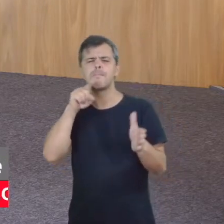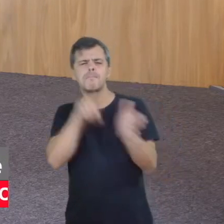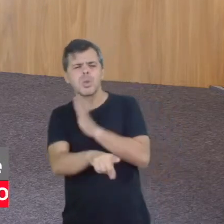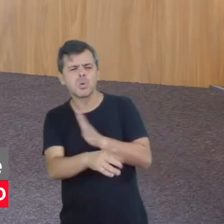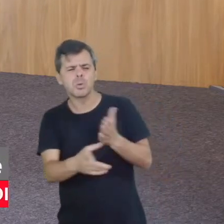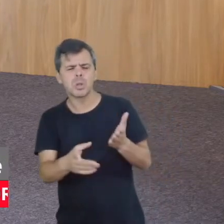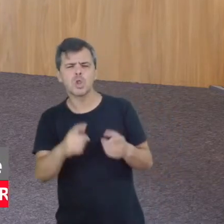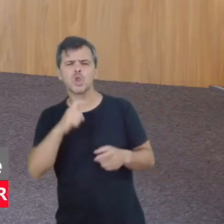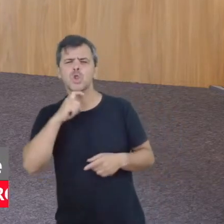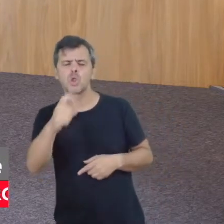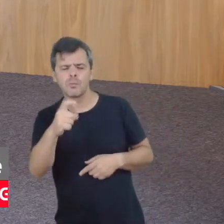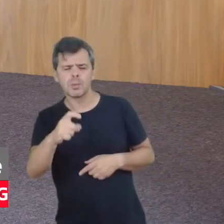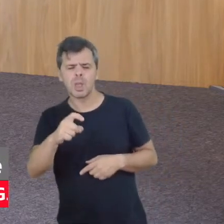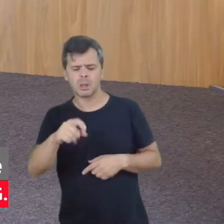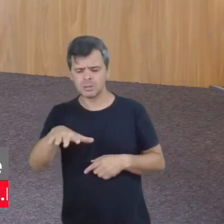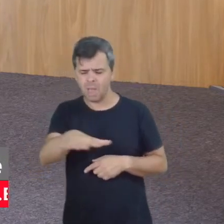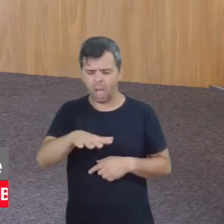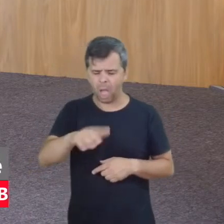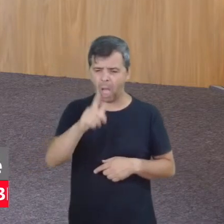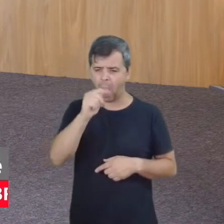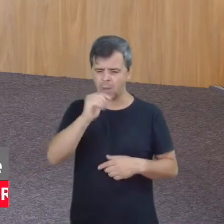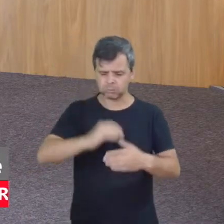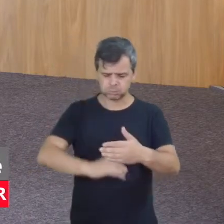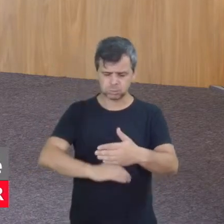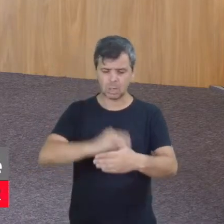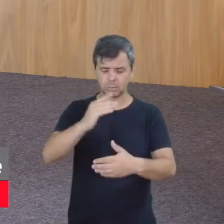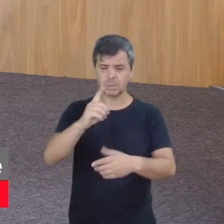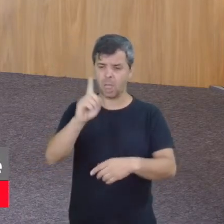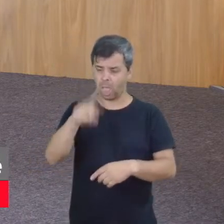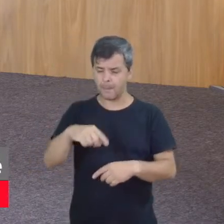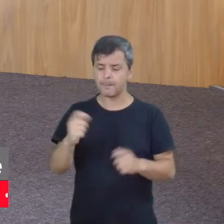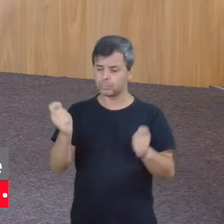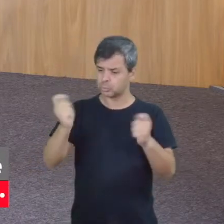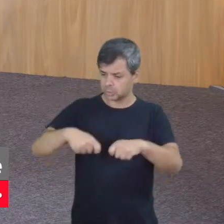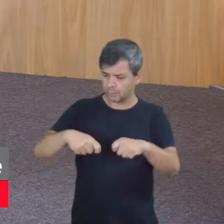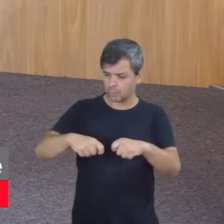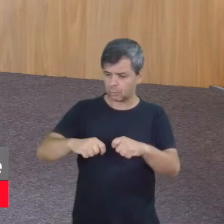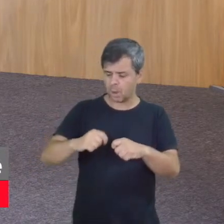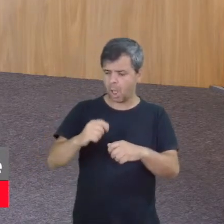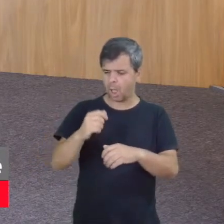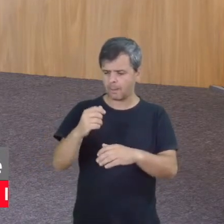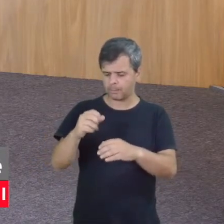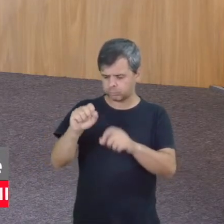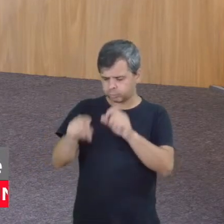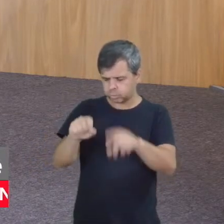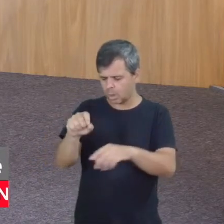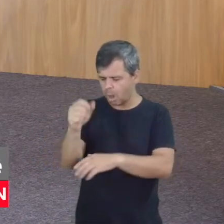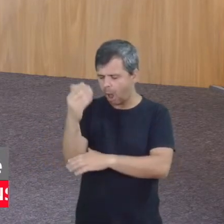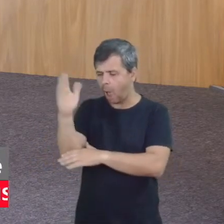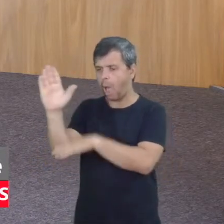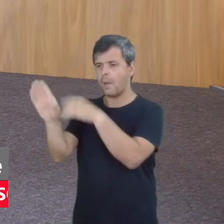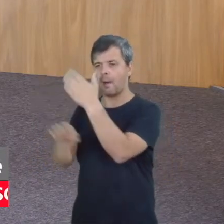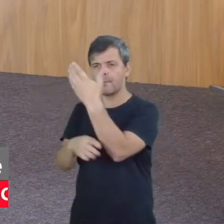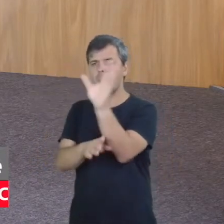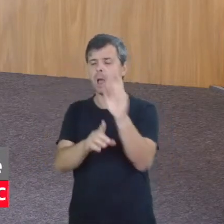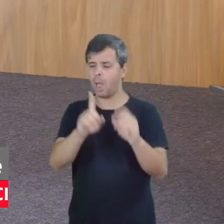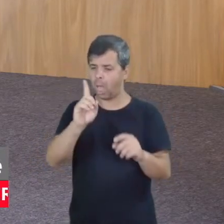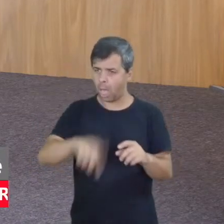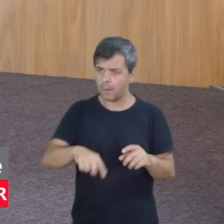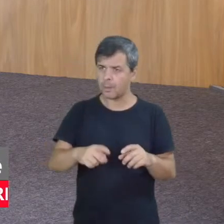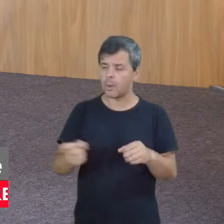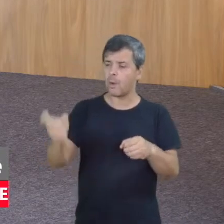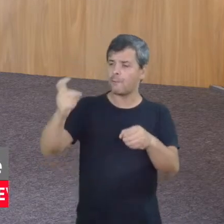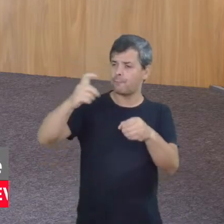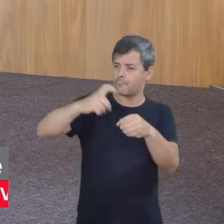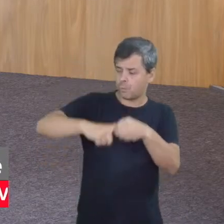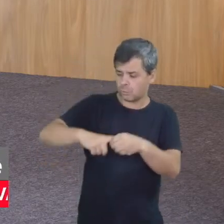questão das áreas alagadas, se elas são passíveis aí de reflorestamento, se dá para recuperar essas áreas que estão debaixo d'água para retomar